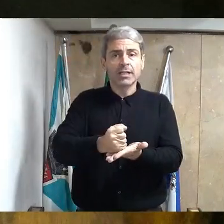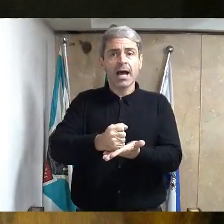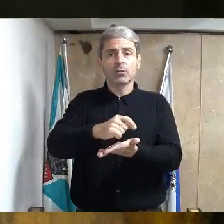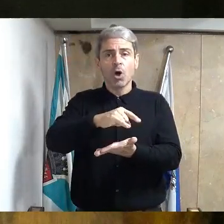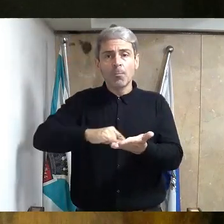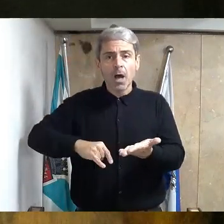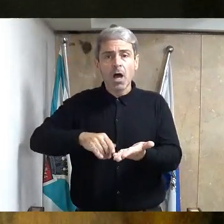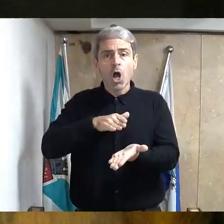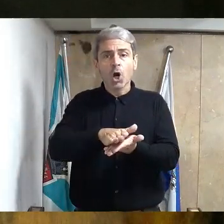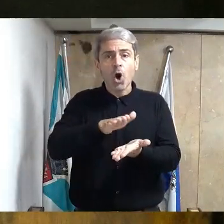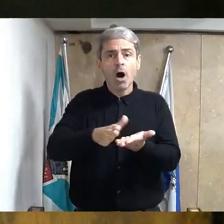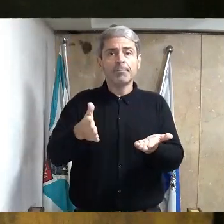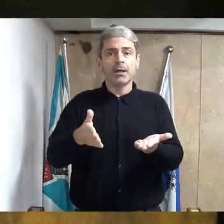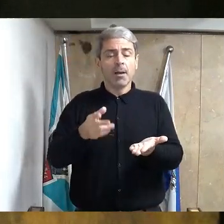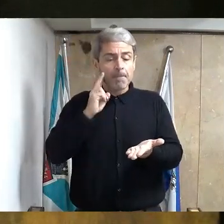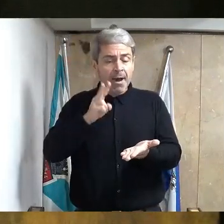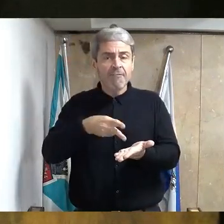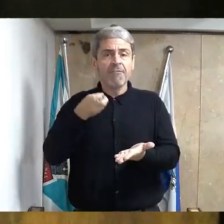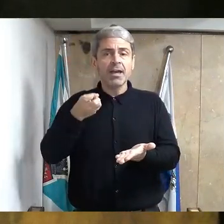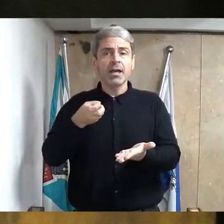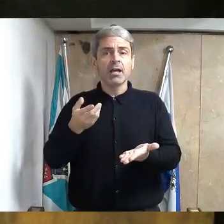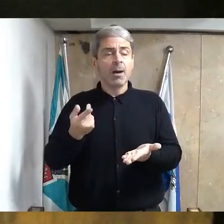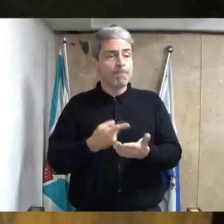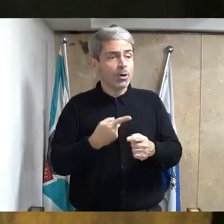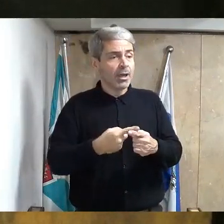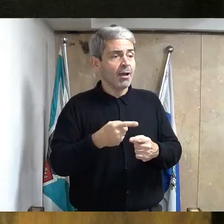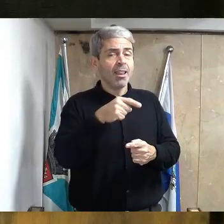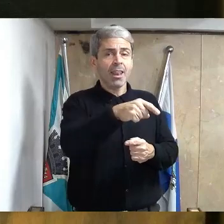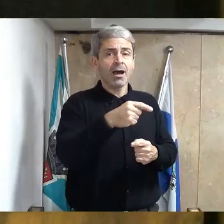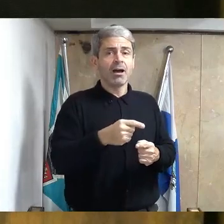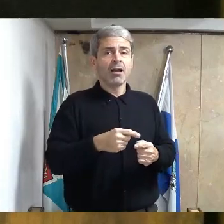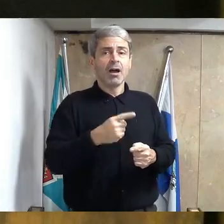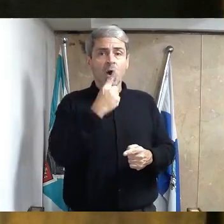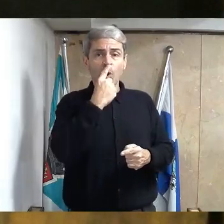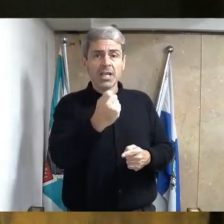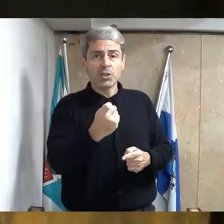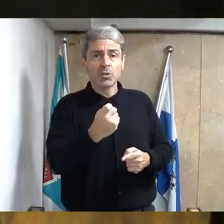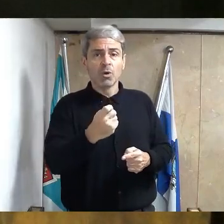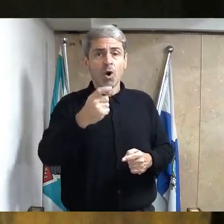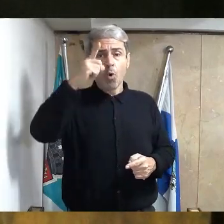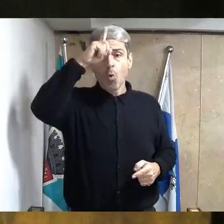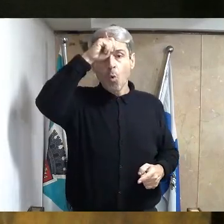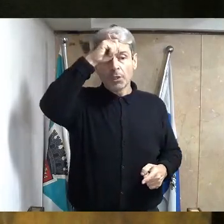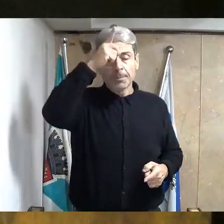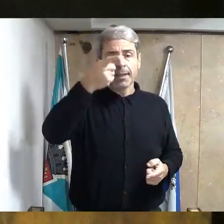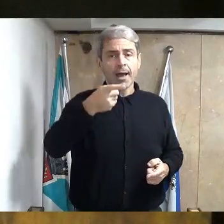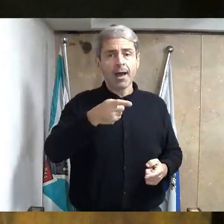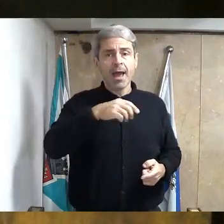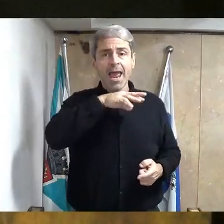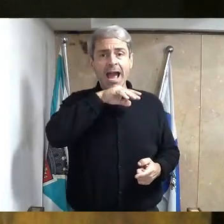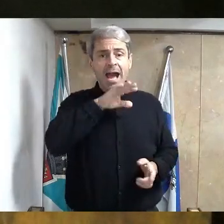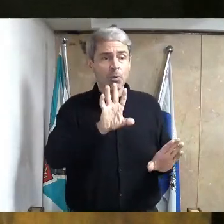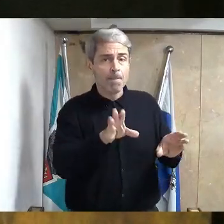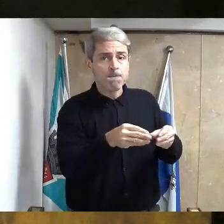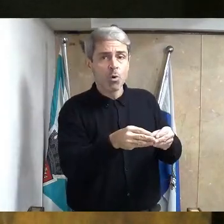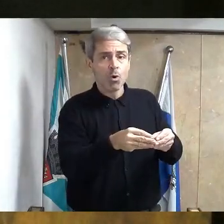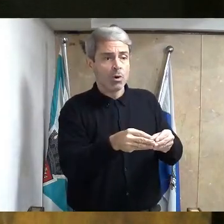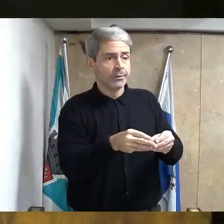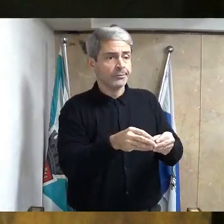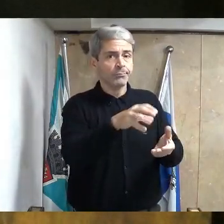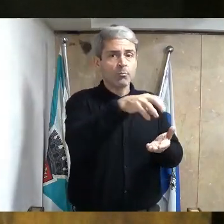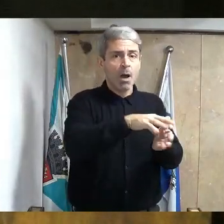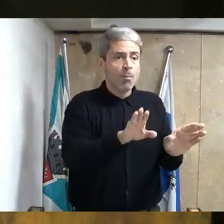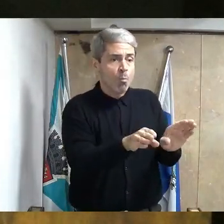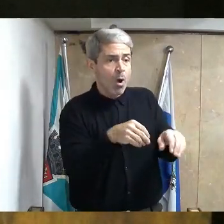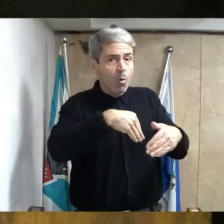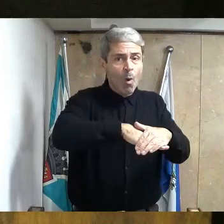lixo hospitalar mal armazenado, fora do seu acondicionamento. E um funcionário que eu abordei dessa empresa, ele